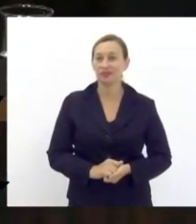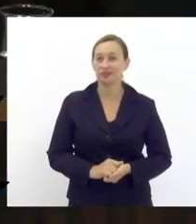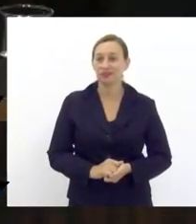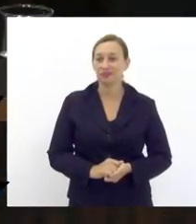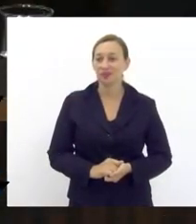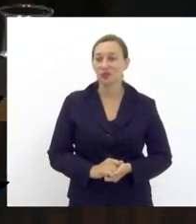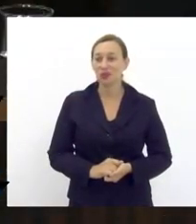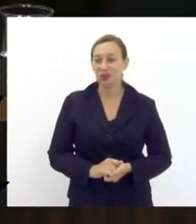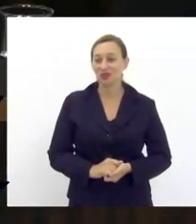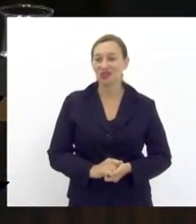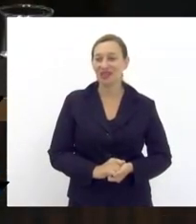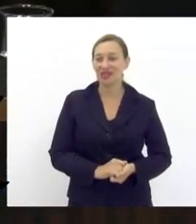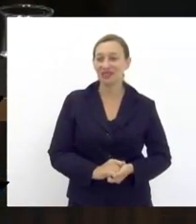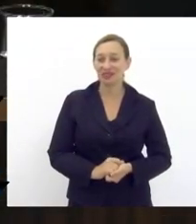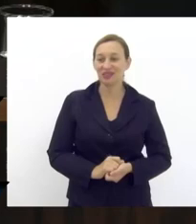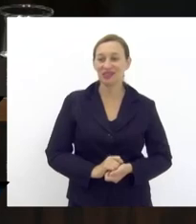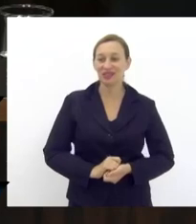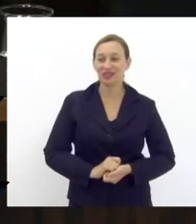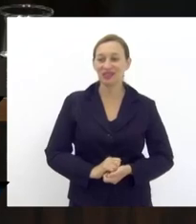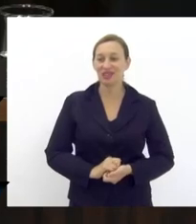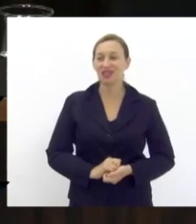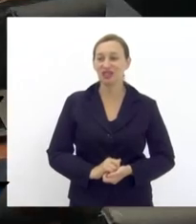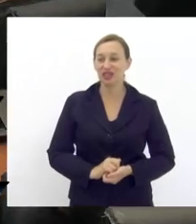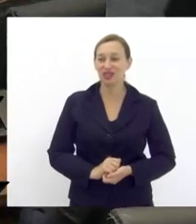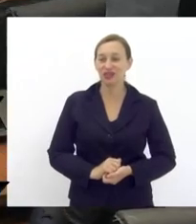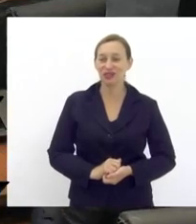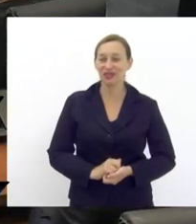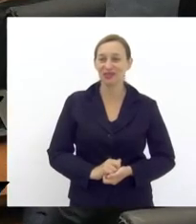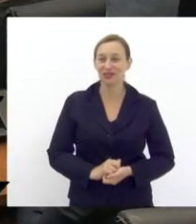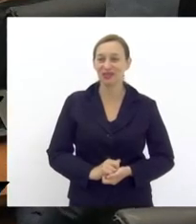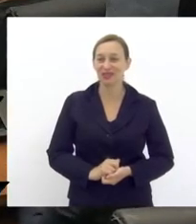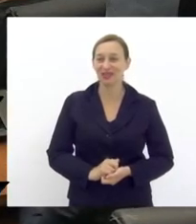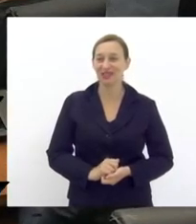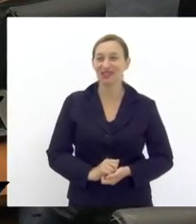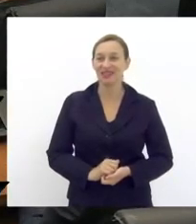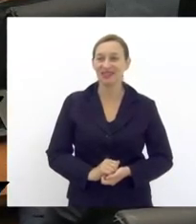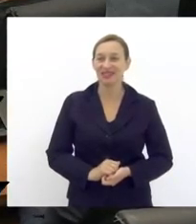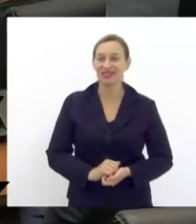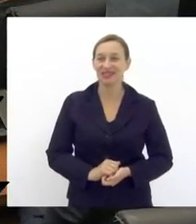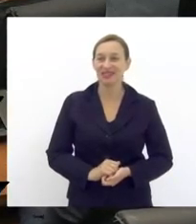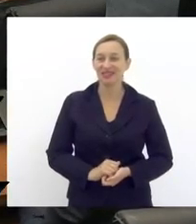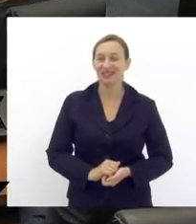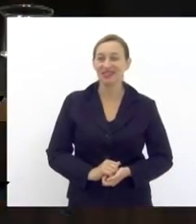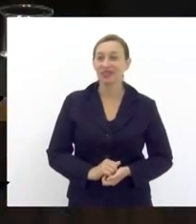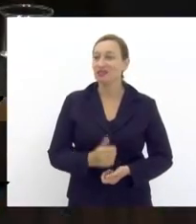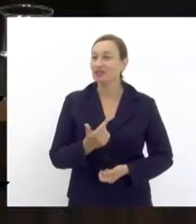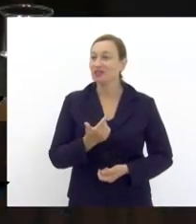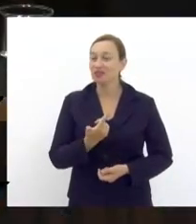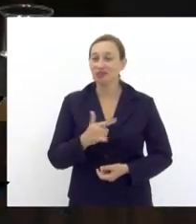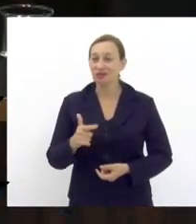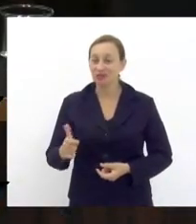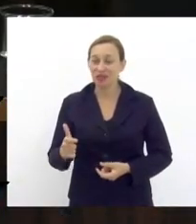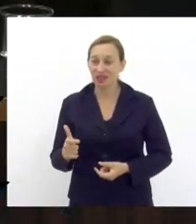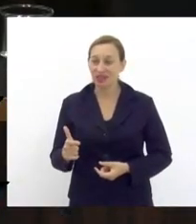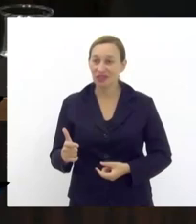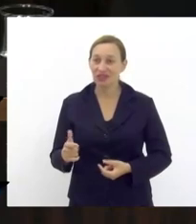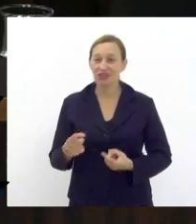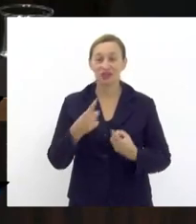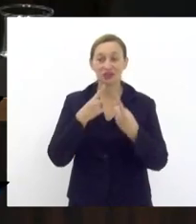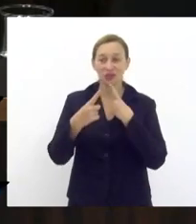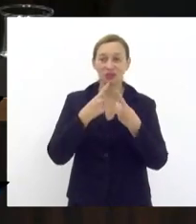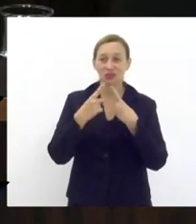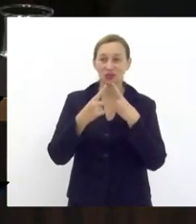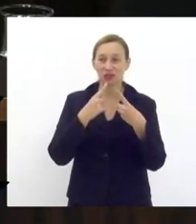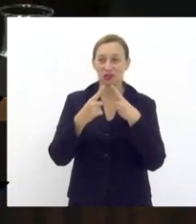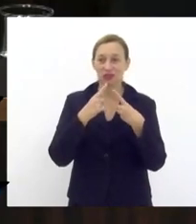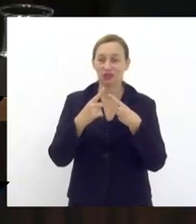Não havendo mais quem queira discutir. Não havendo mais com o que querer